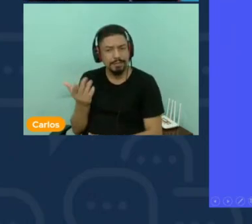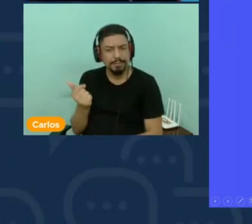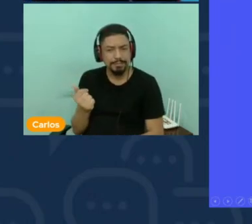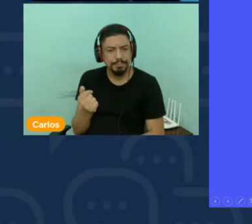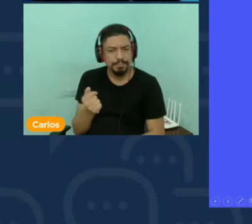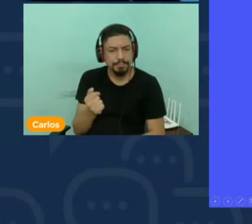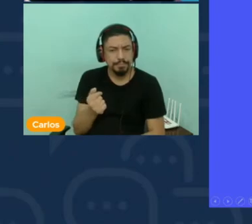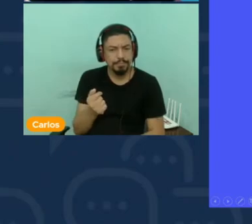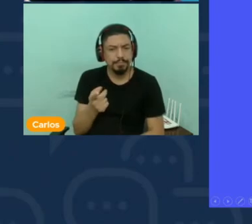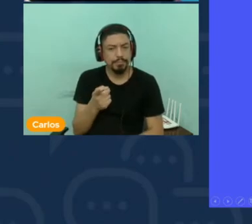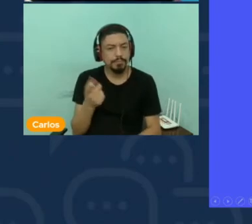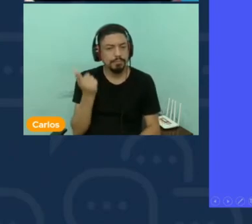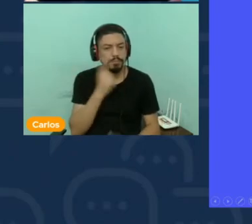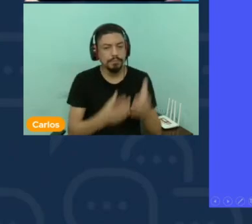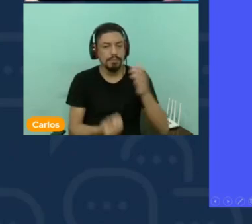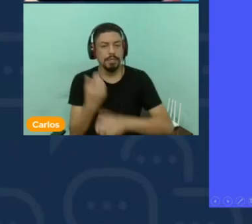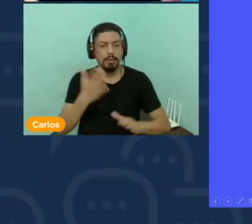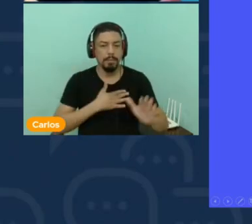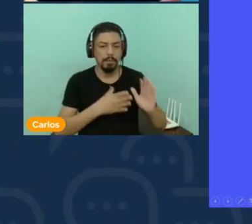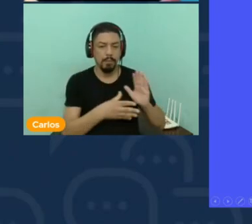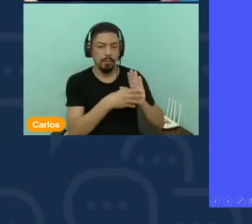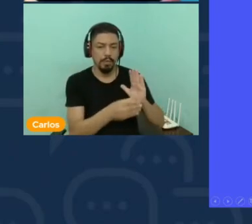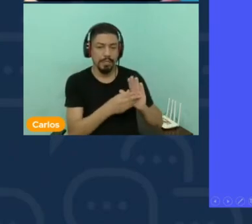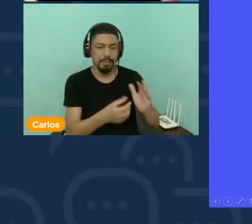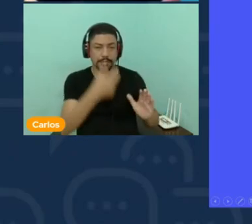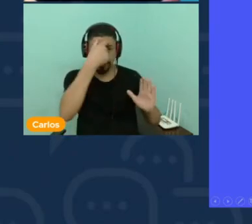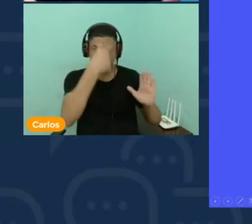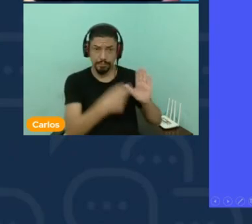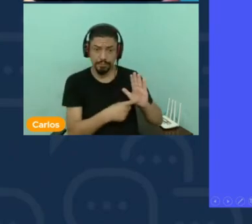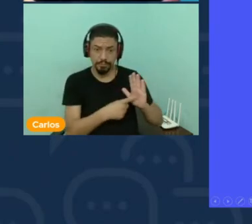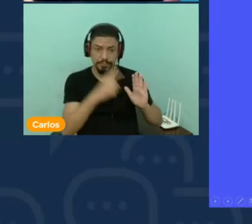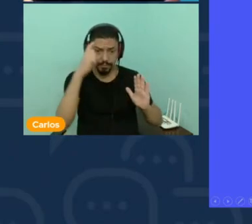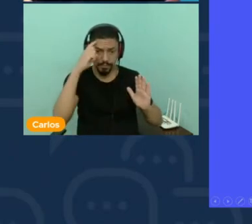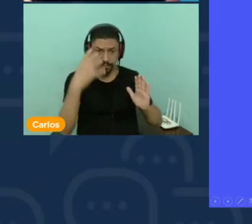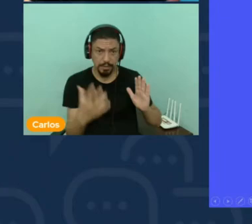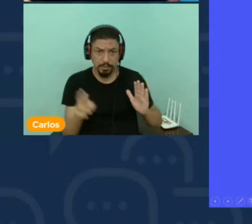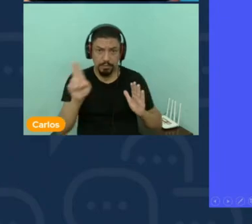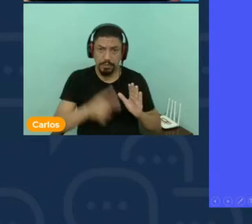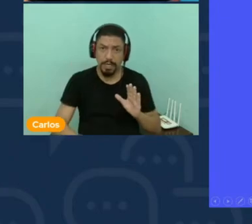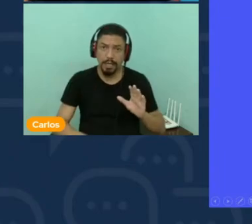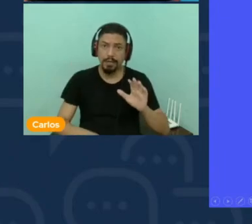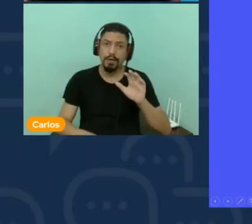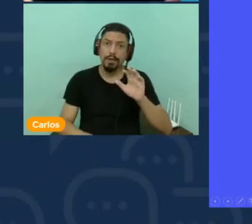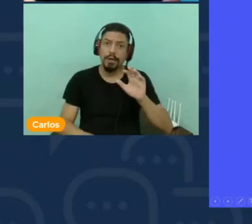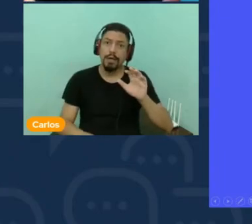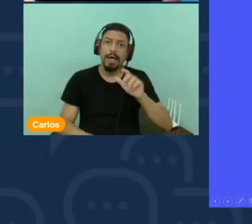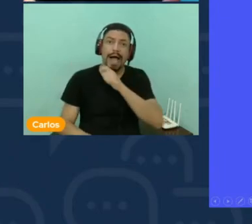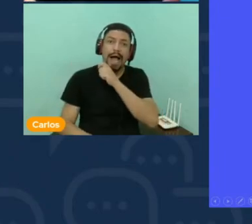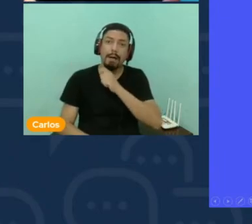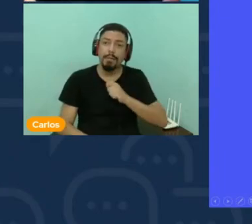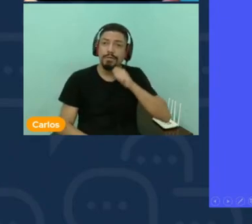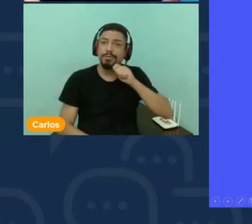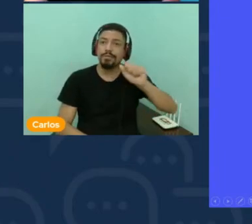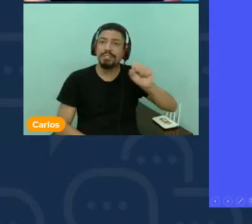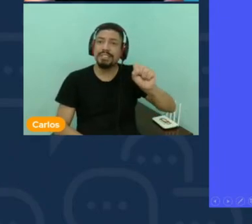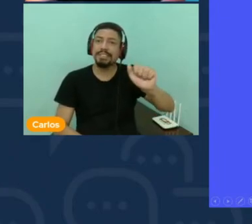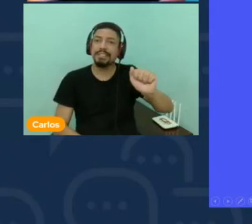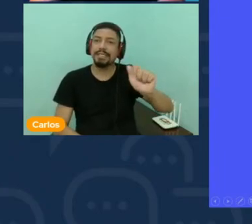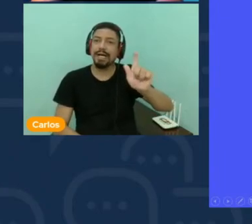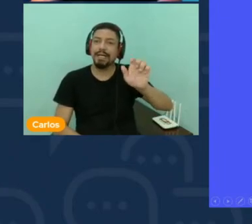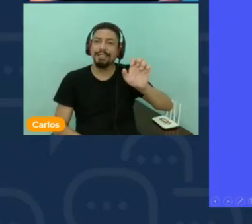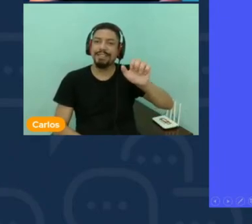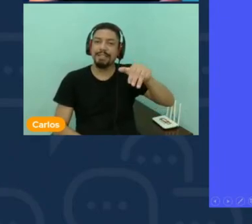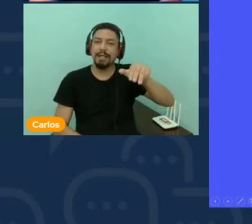meu próprio modelo de inteligência artificial com o Amazon SageMaker. Também é um